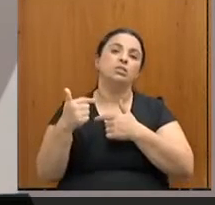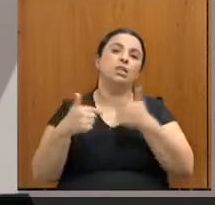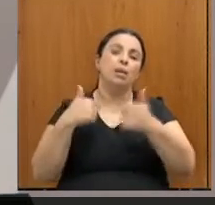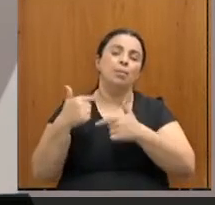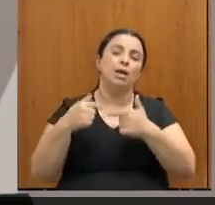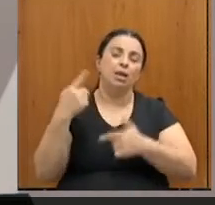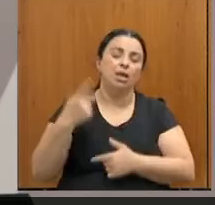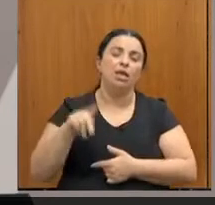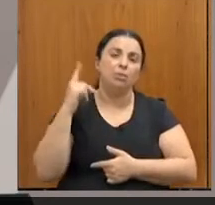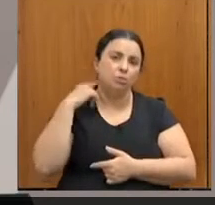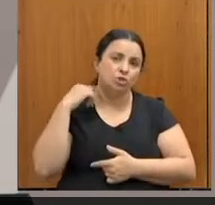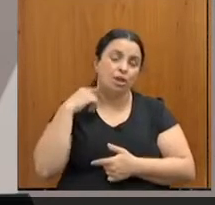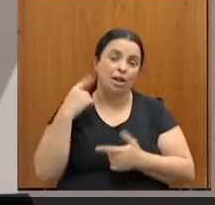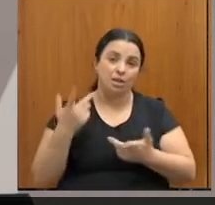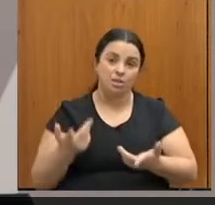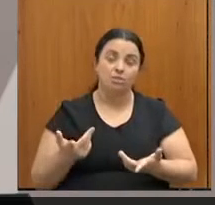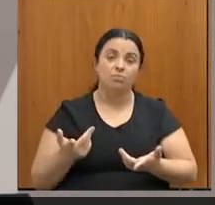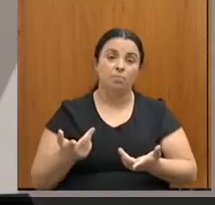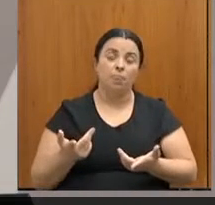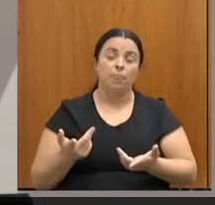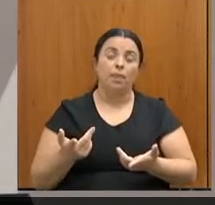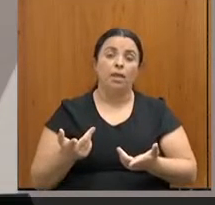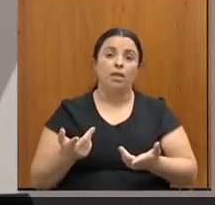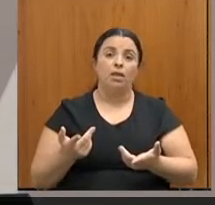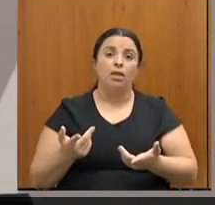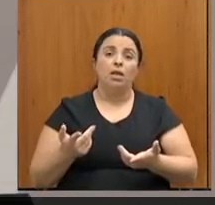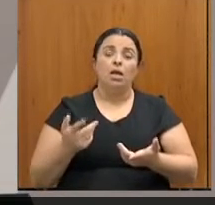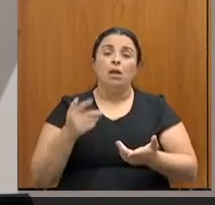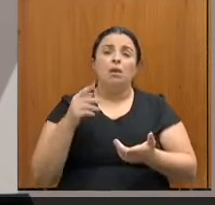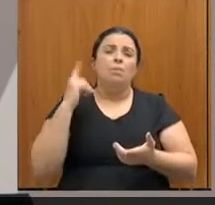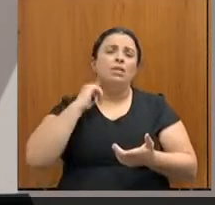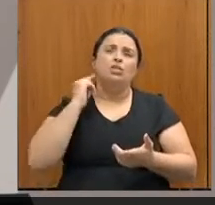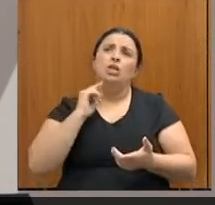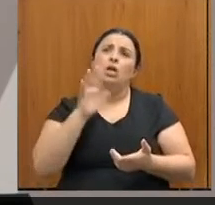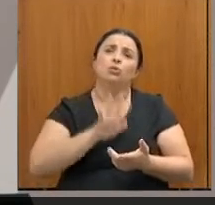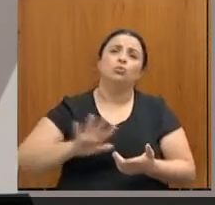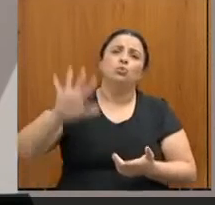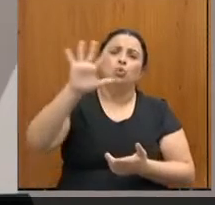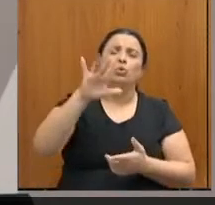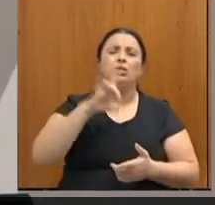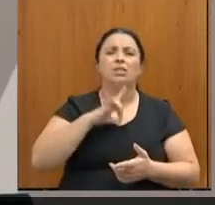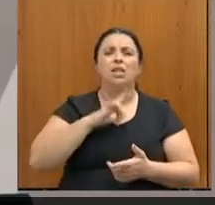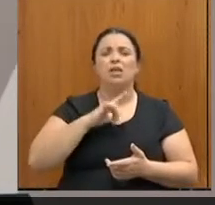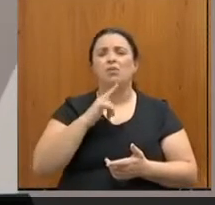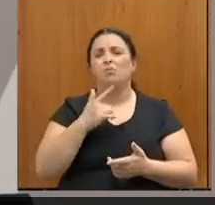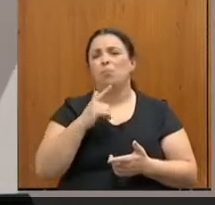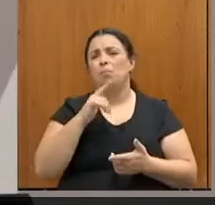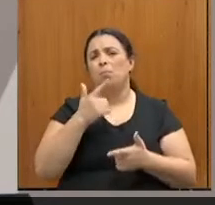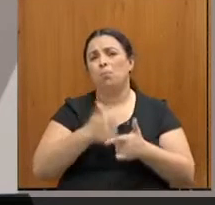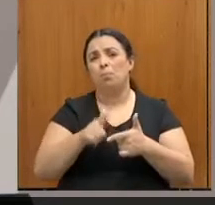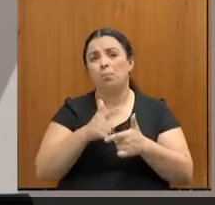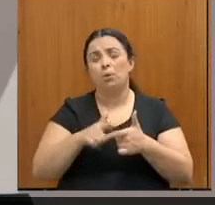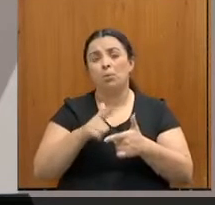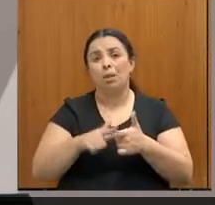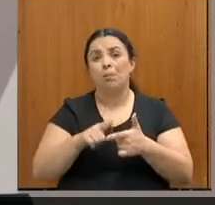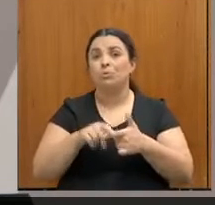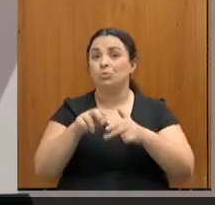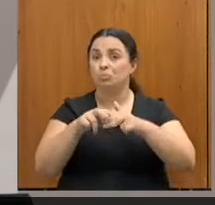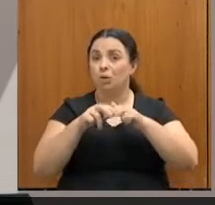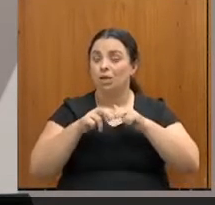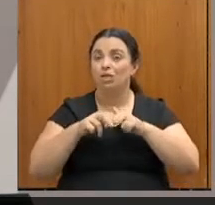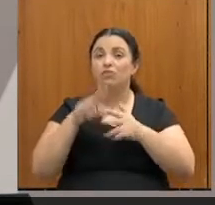Minas Gerais vivi grandes problemas várias cidades a questão de